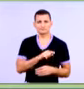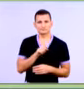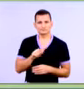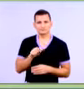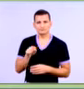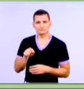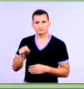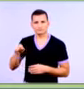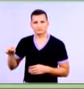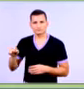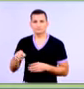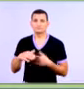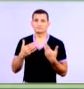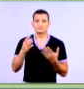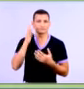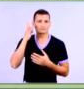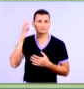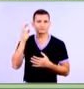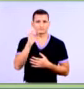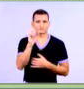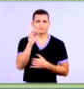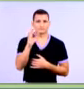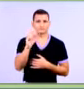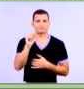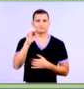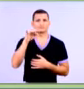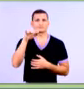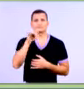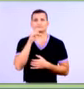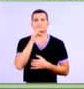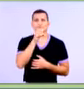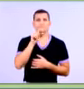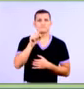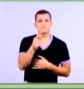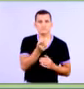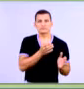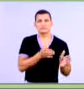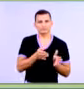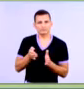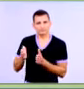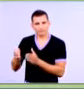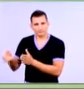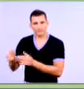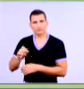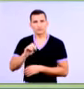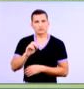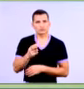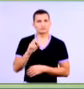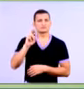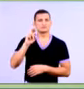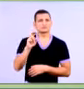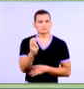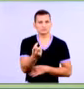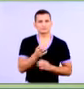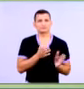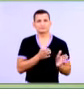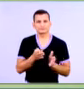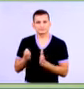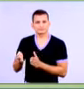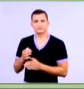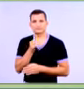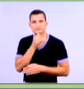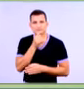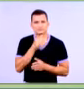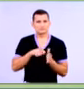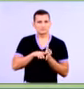alocação estática dessa, não apenas com 10 posições, mas com 1.000, com 5.000 elementos. Cada vez que eu vou fazer uma busca,